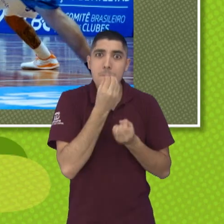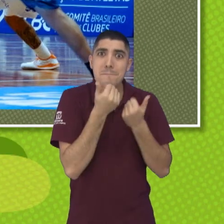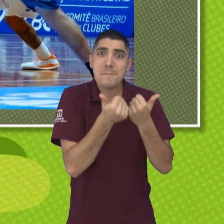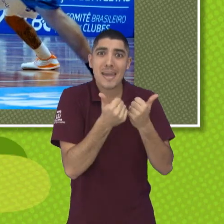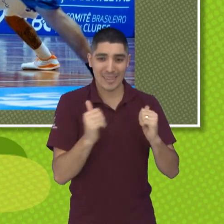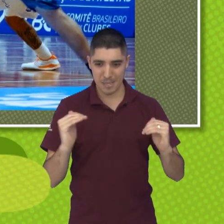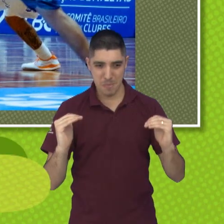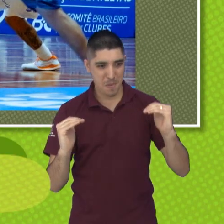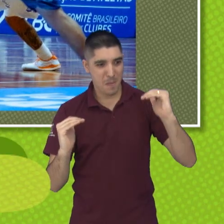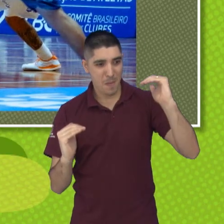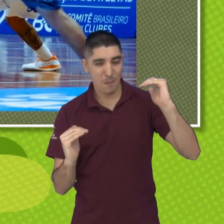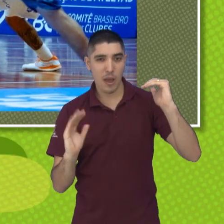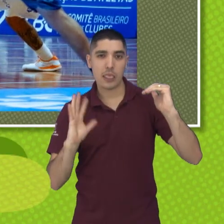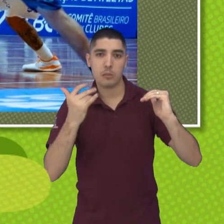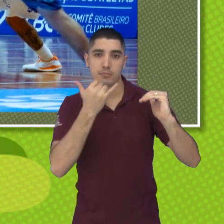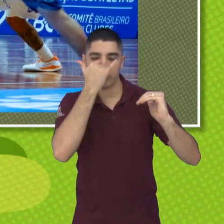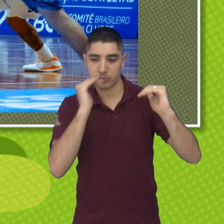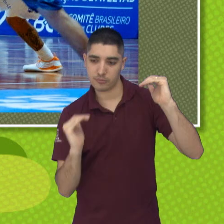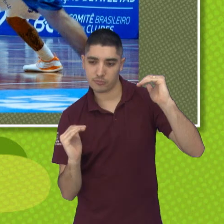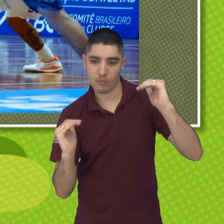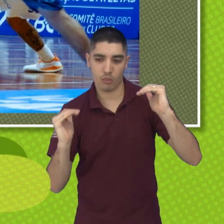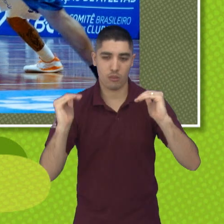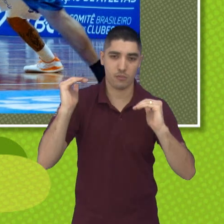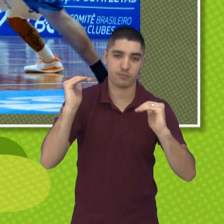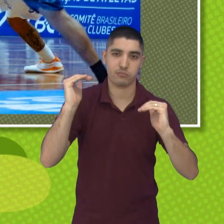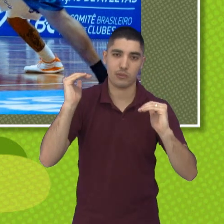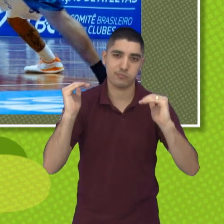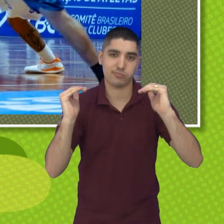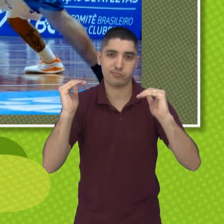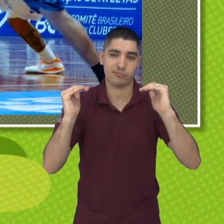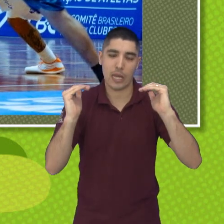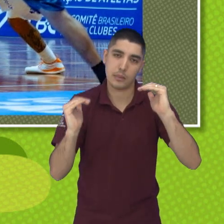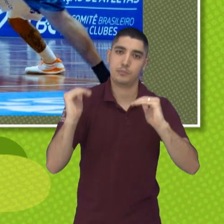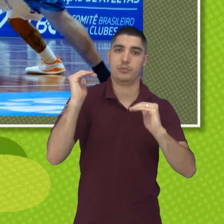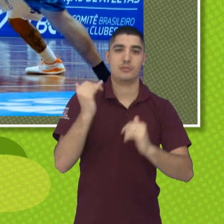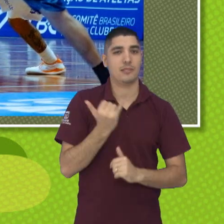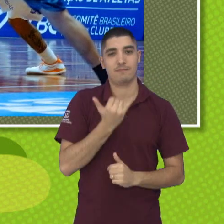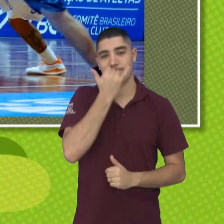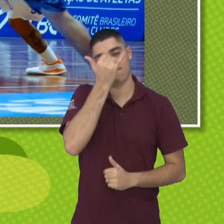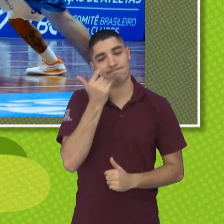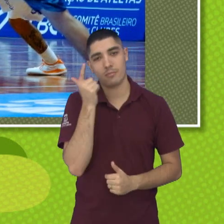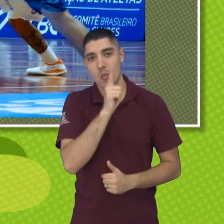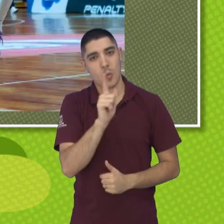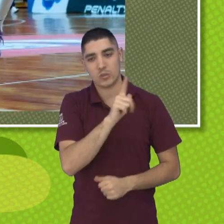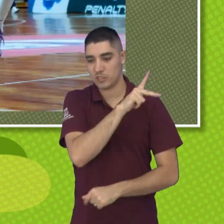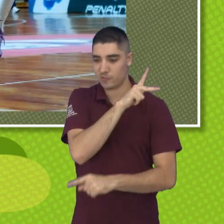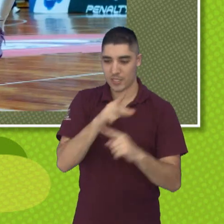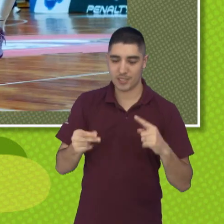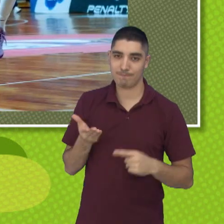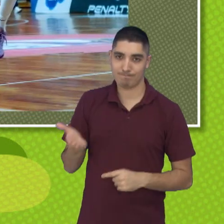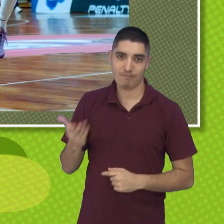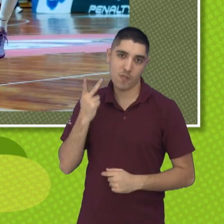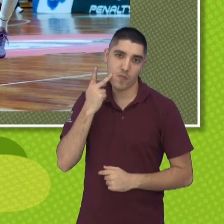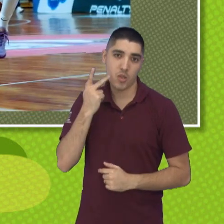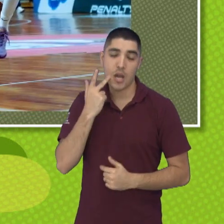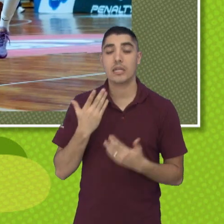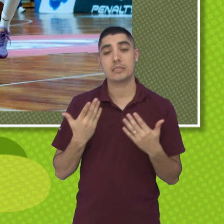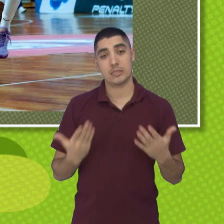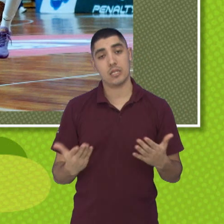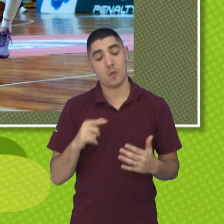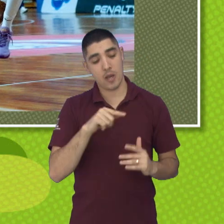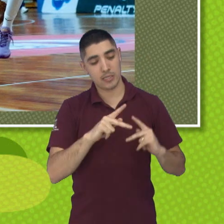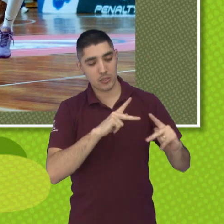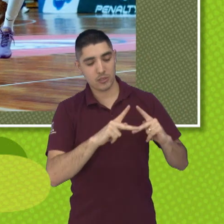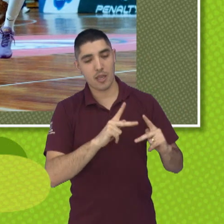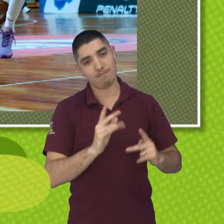os números da partida, mas infelizmente não conseguiu segurar o time do Fortaleza, né? E aí veio com